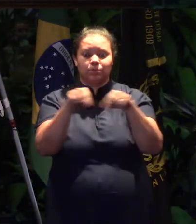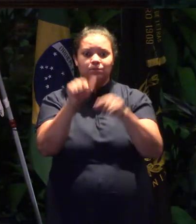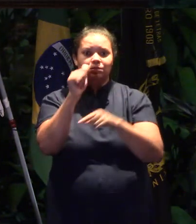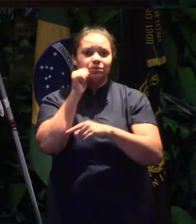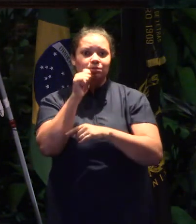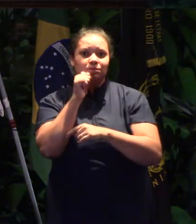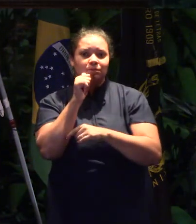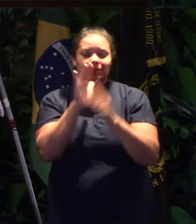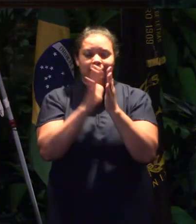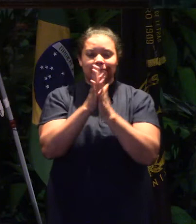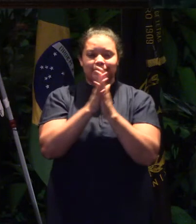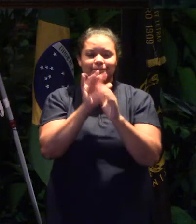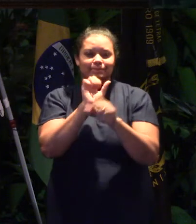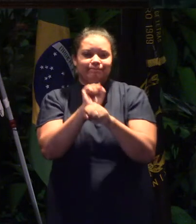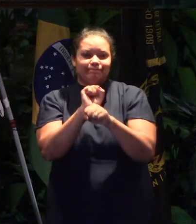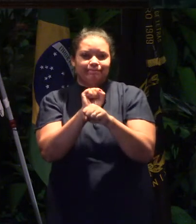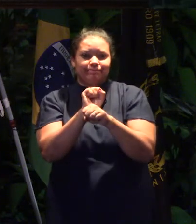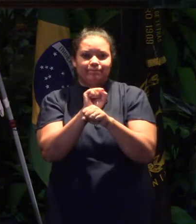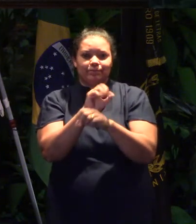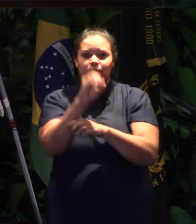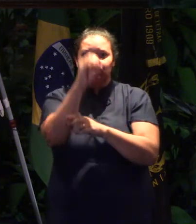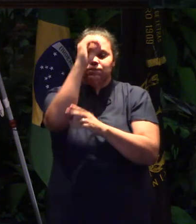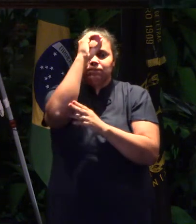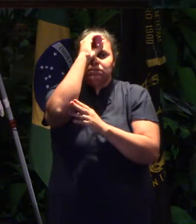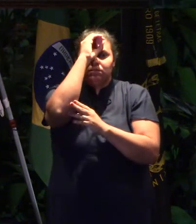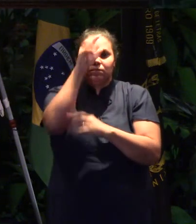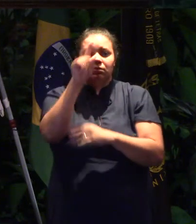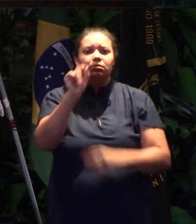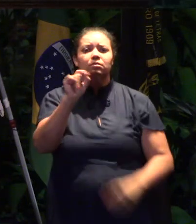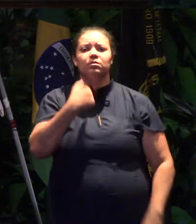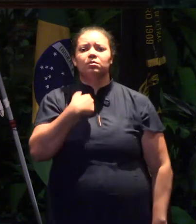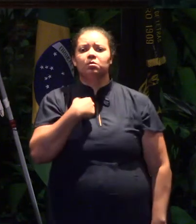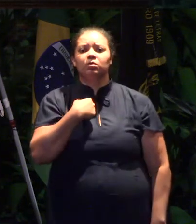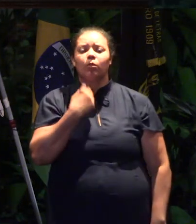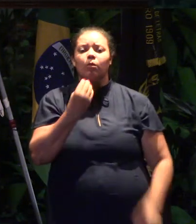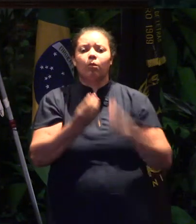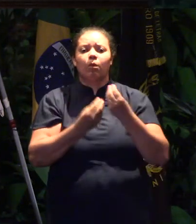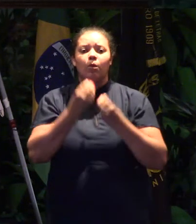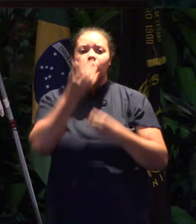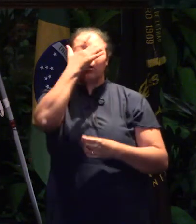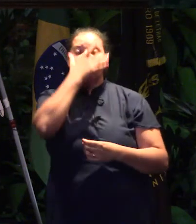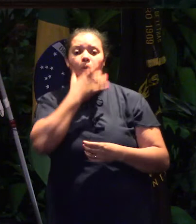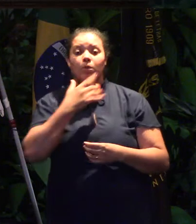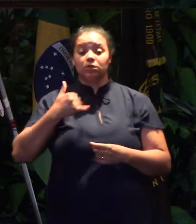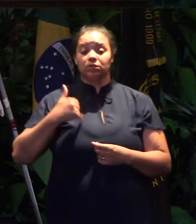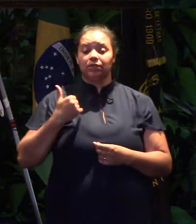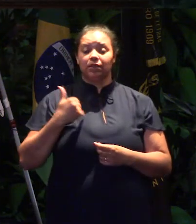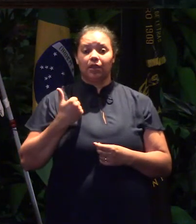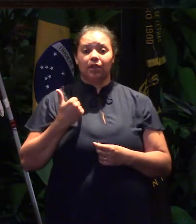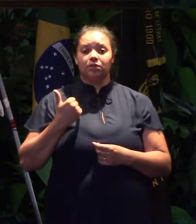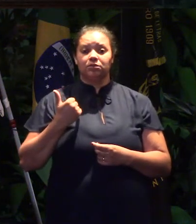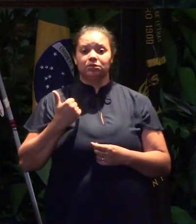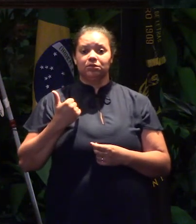talvez cheia de expectativa, sem saber sequer quem eu era, como seria o meu rosto ou quantos anos eu teria.